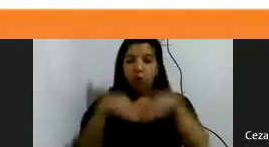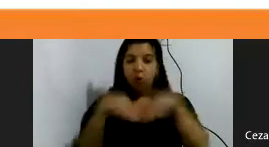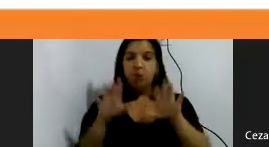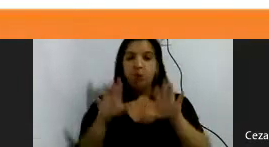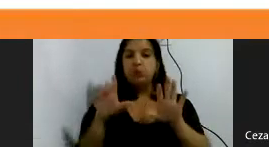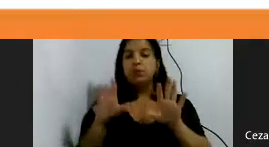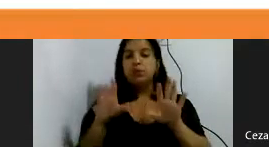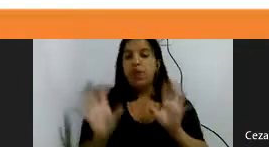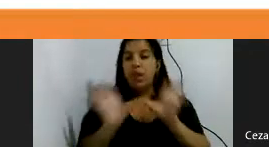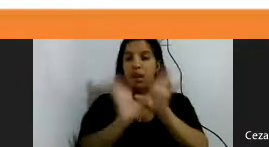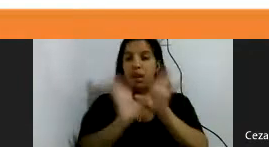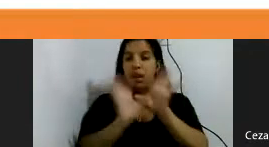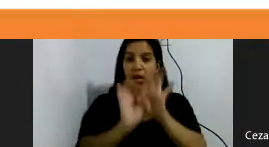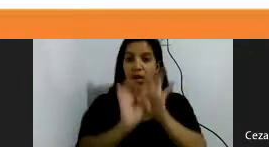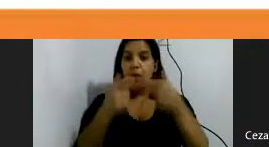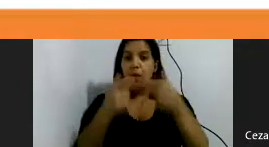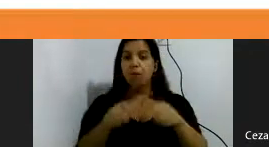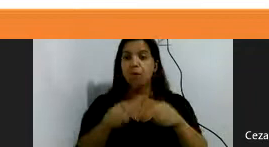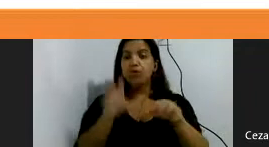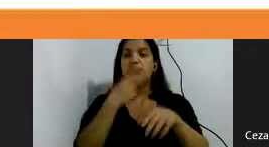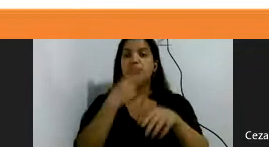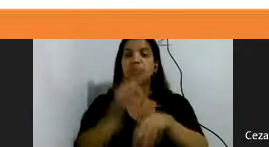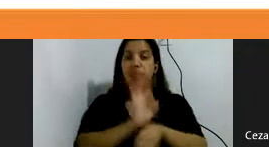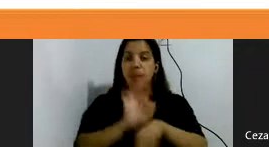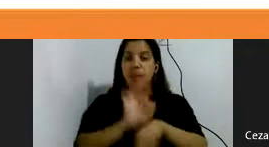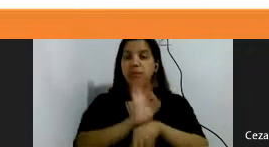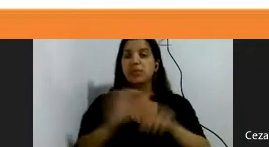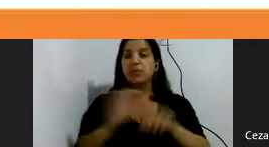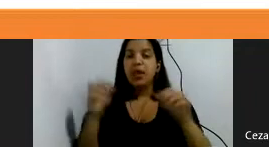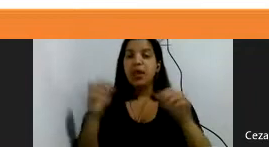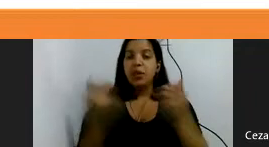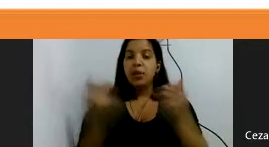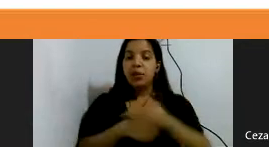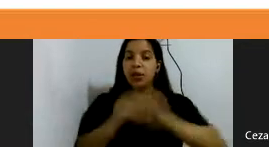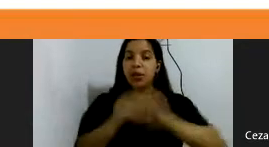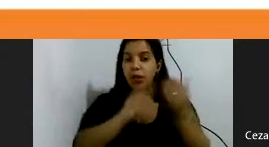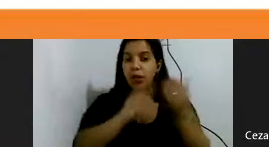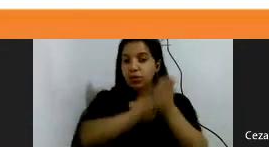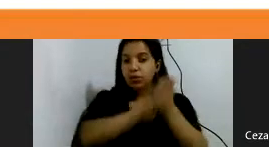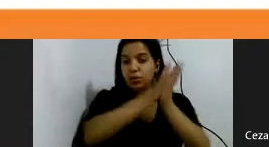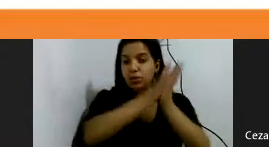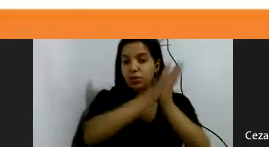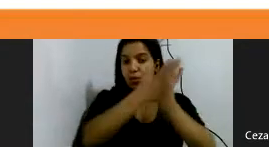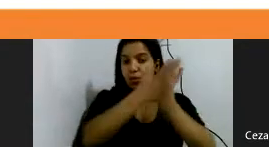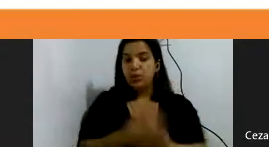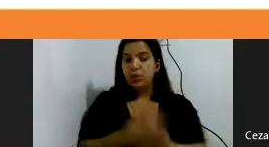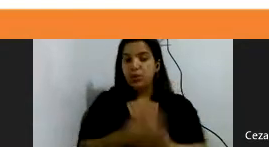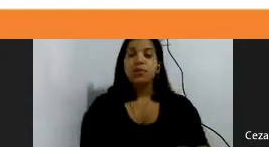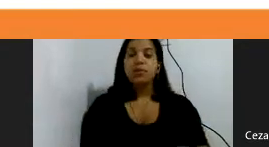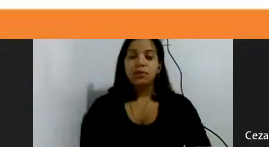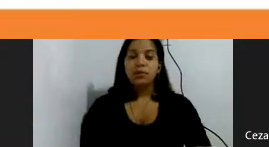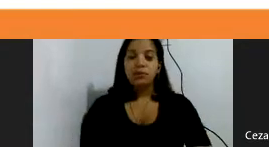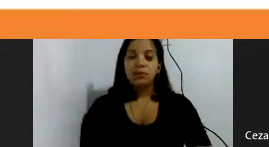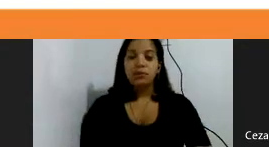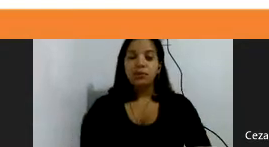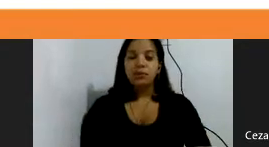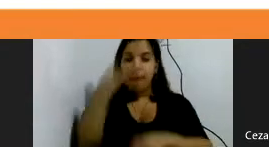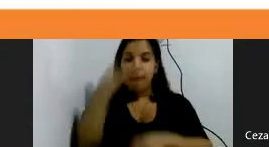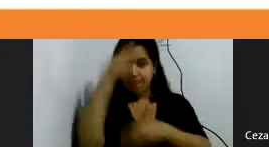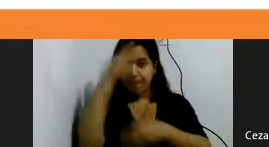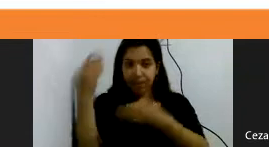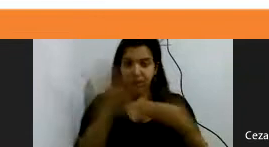vão se ligar nas hemácias e vão provocar a destruição. Então, com isso o paciente tem o quê? O que a gente